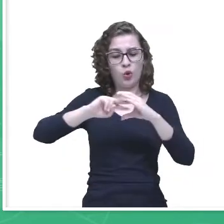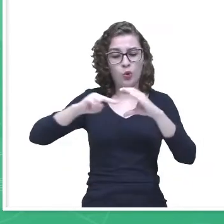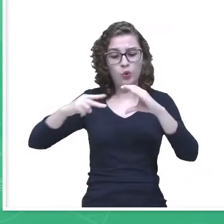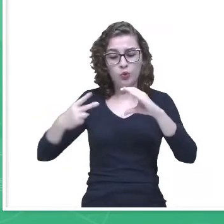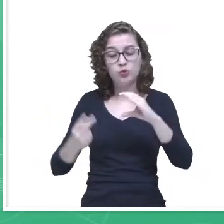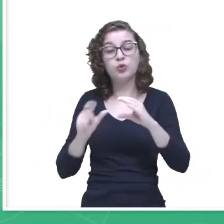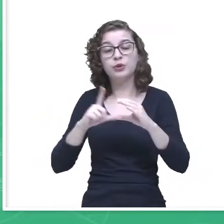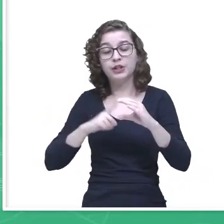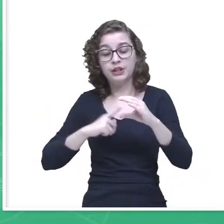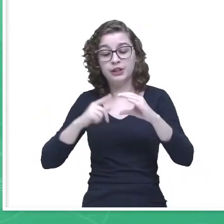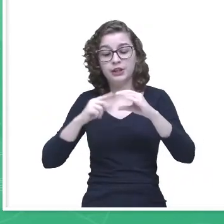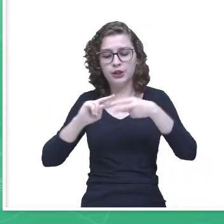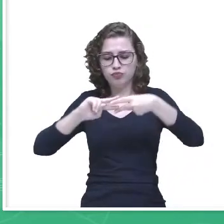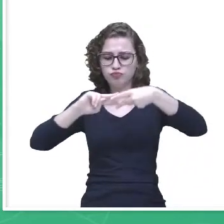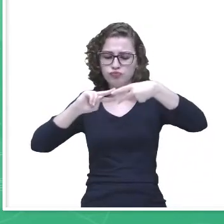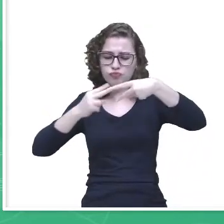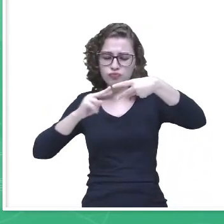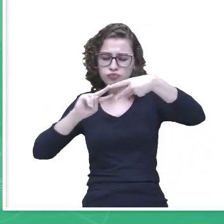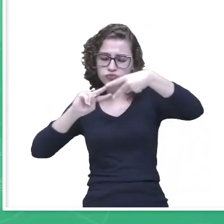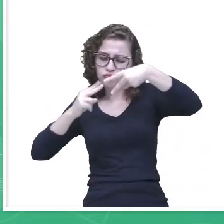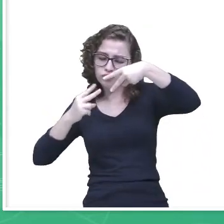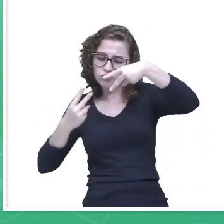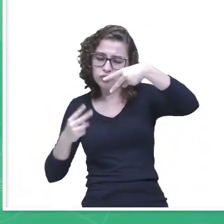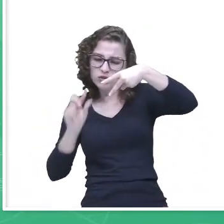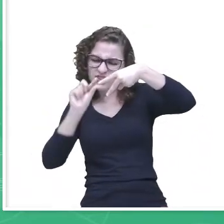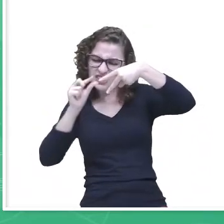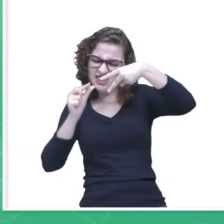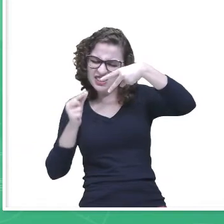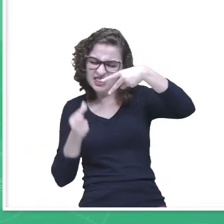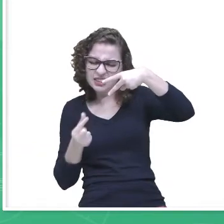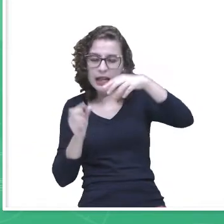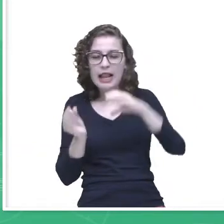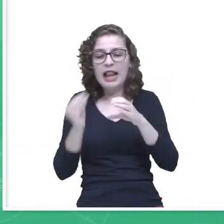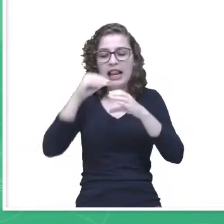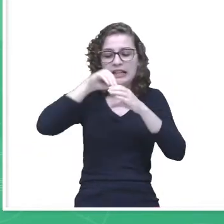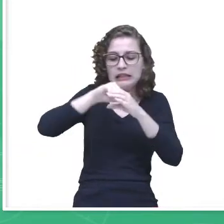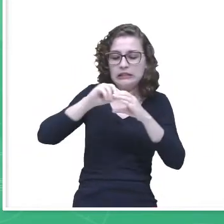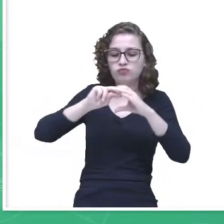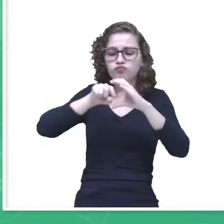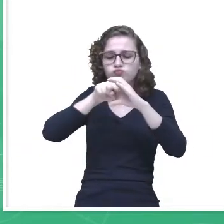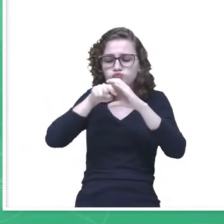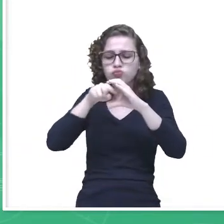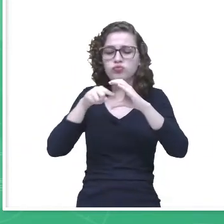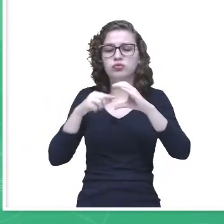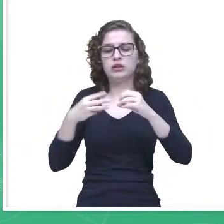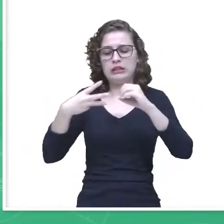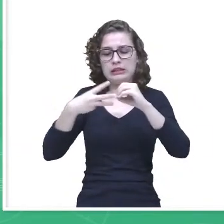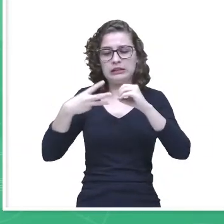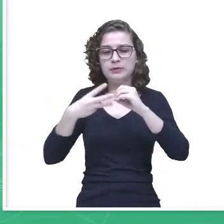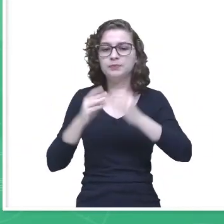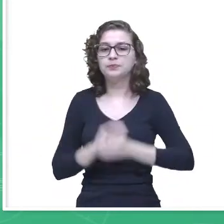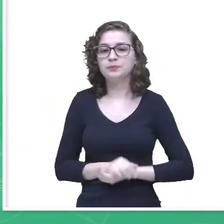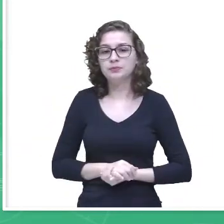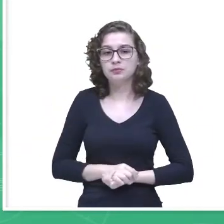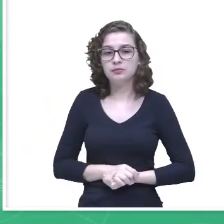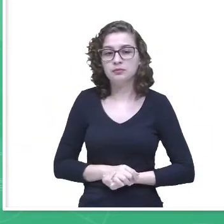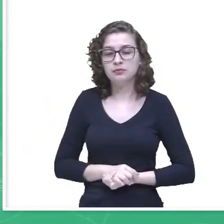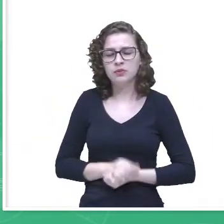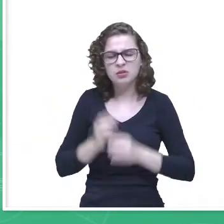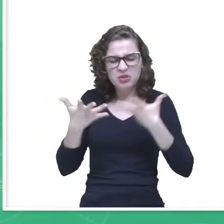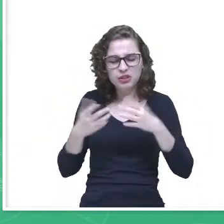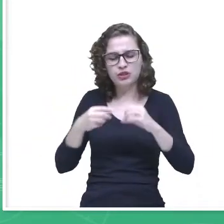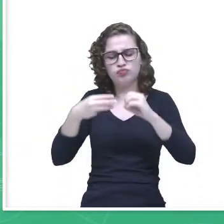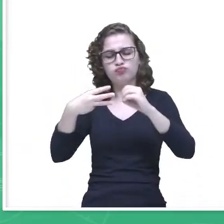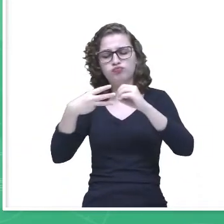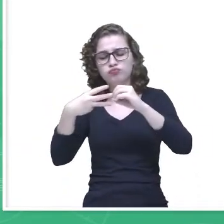DNA condensado que fica lá no núcleo da célula. A gente viu que nós temos alguns tipos de